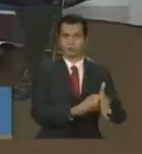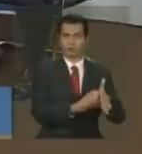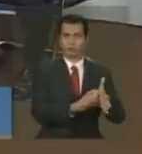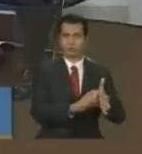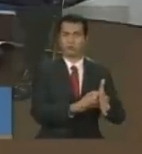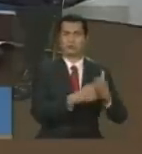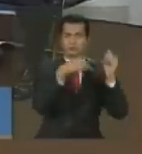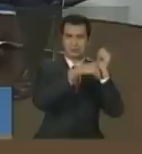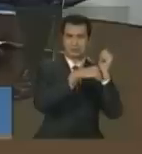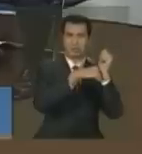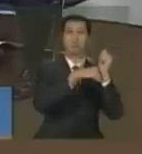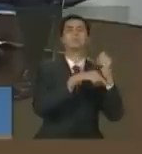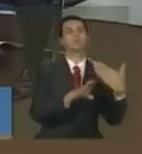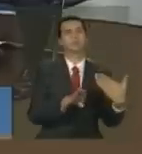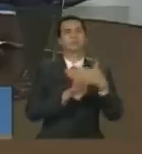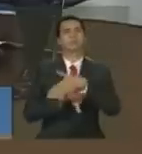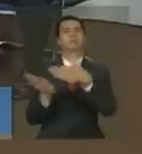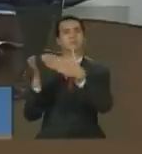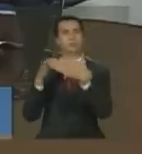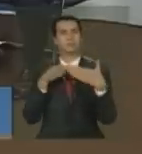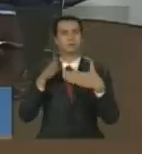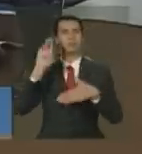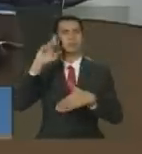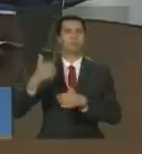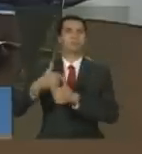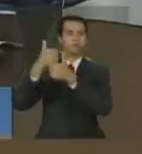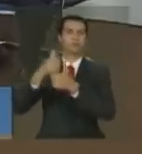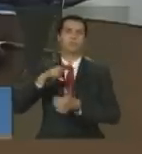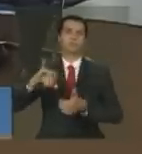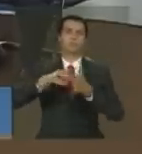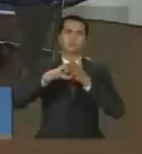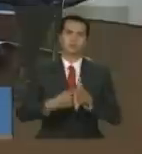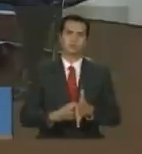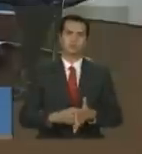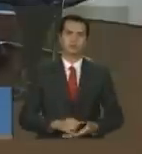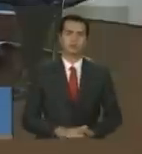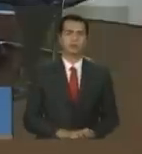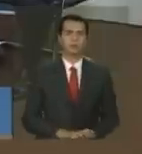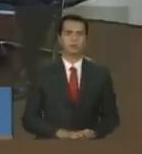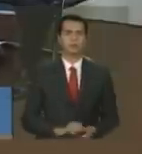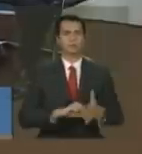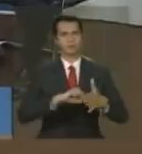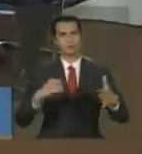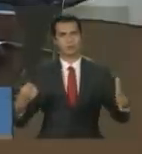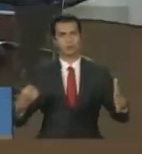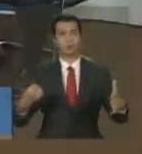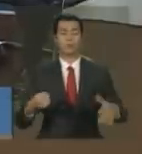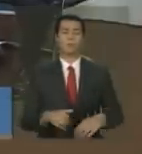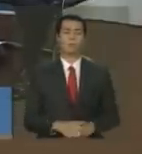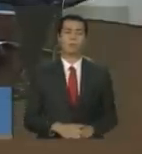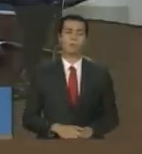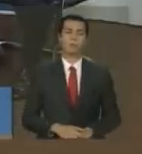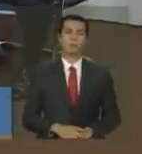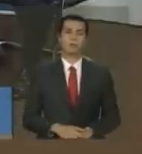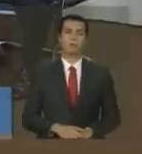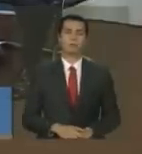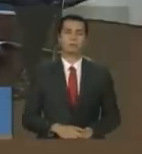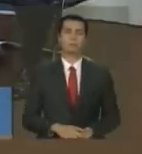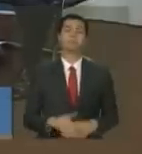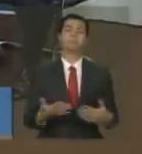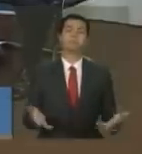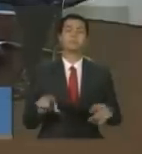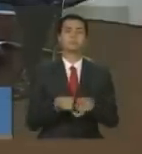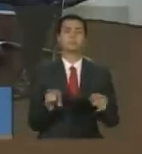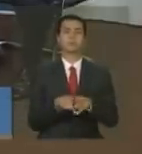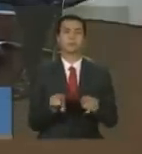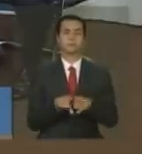irá recorrer ao titular ou adjunto e pedir o desbloqueio dessa senha. Bom, e no caso de receber essa senha por e-mail, o que o titular ou o